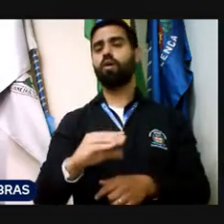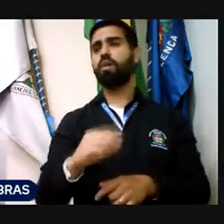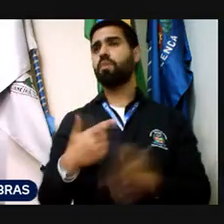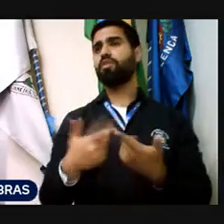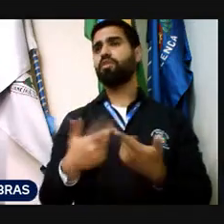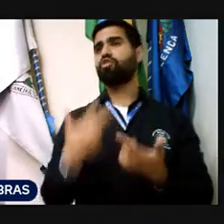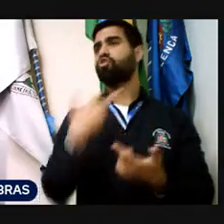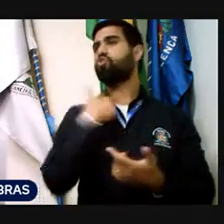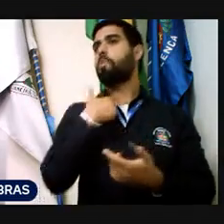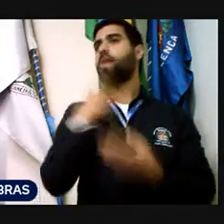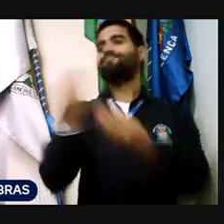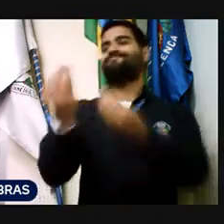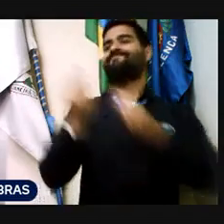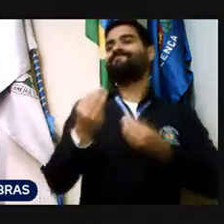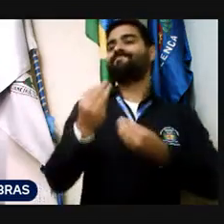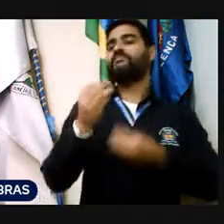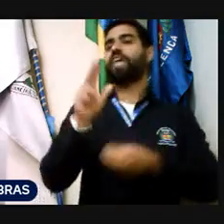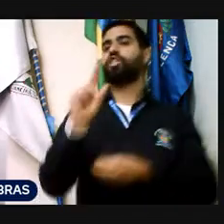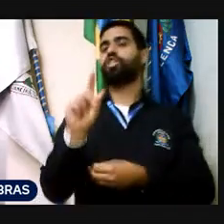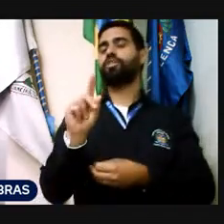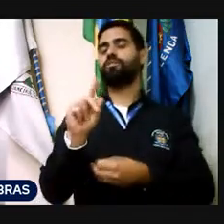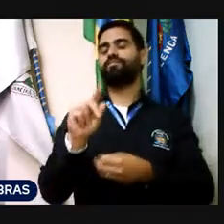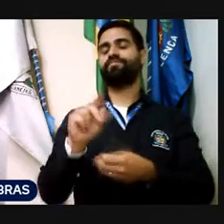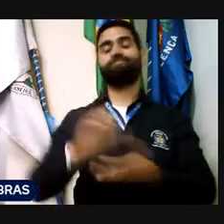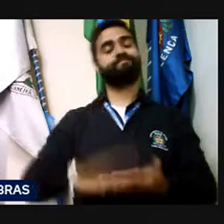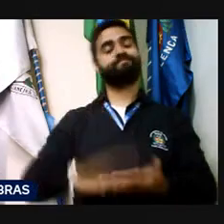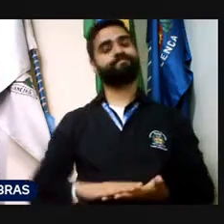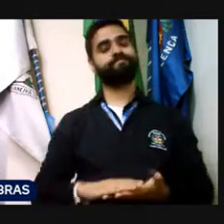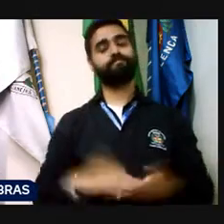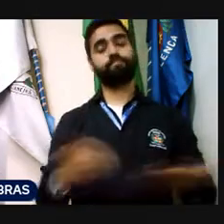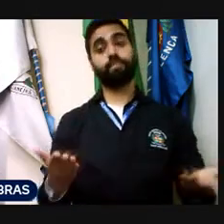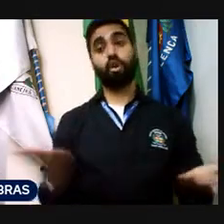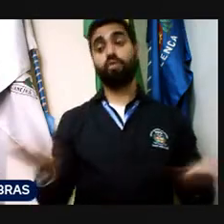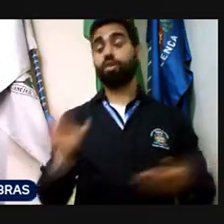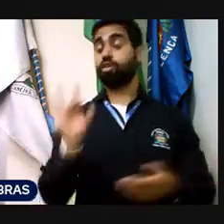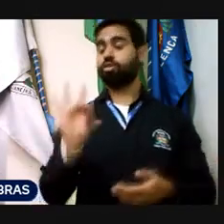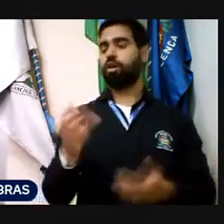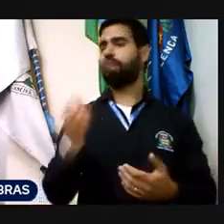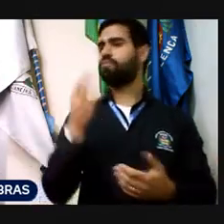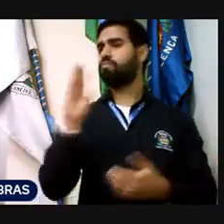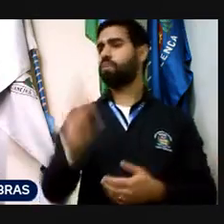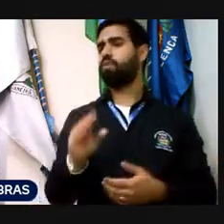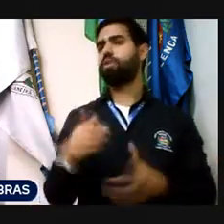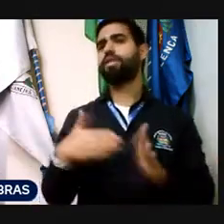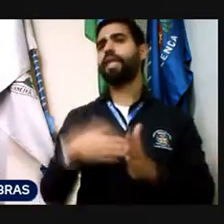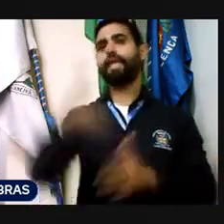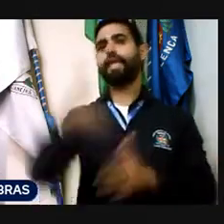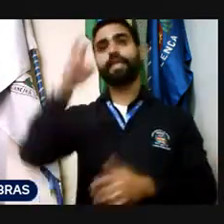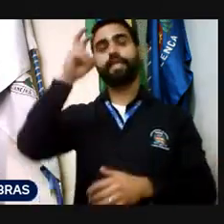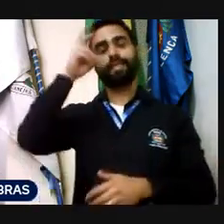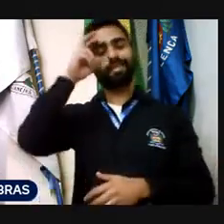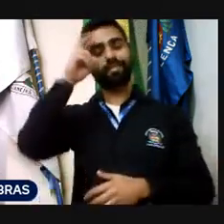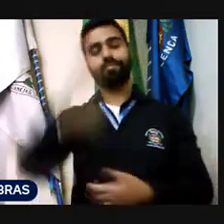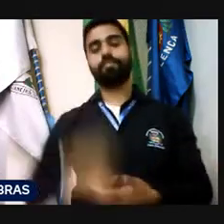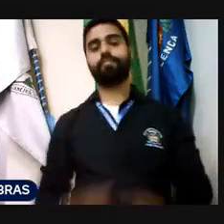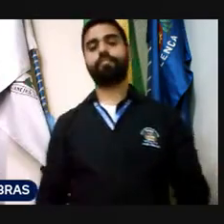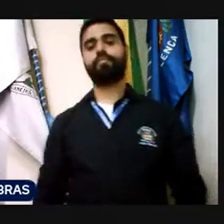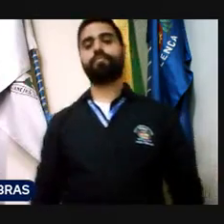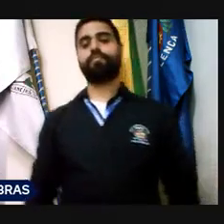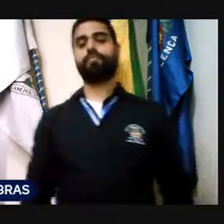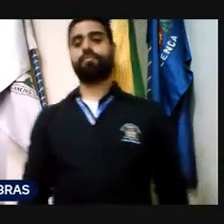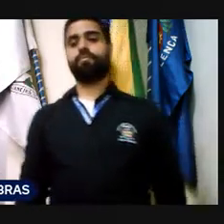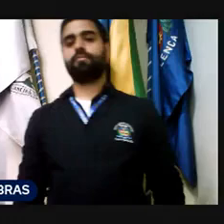mais emendas para a nossa cidade. No mais, queria desejar uma boa noite a todos e até quinta, se Deus quiser.